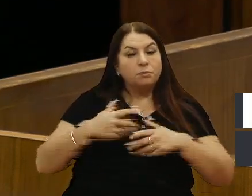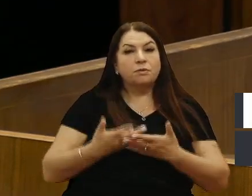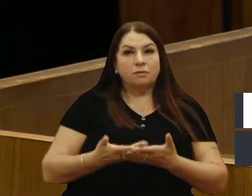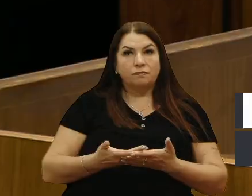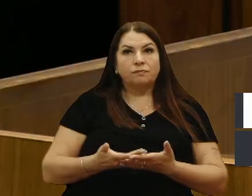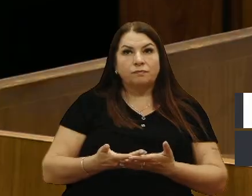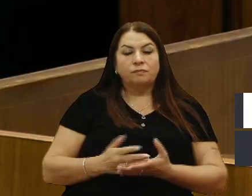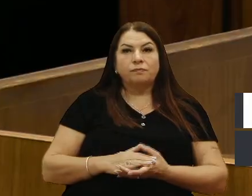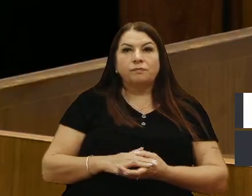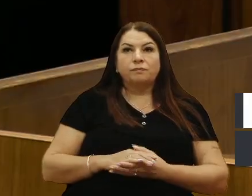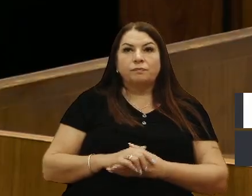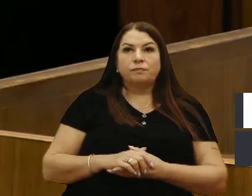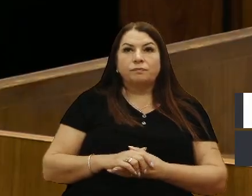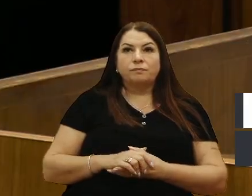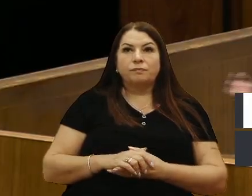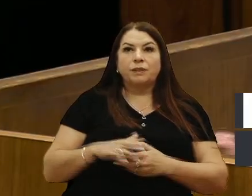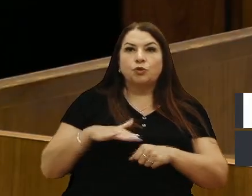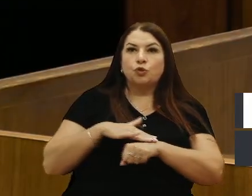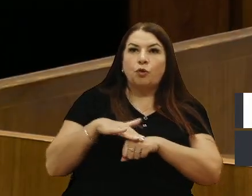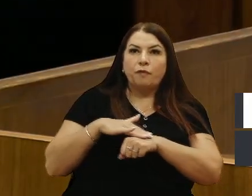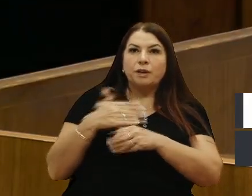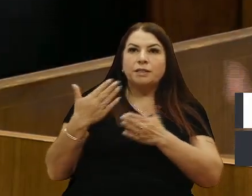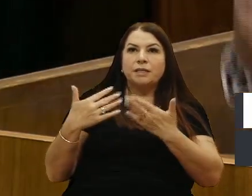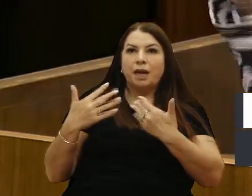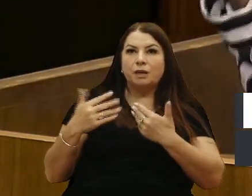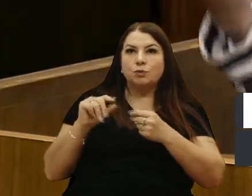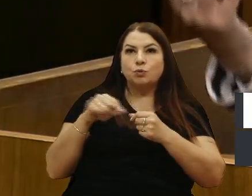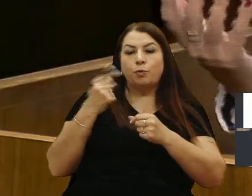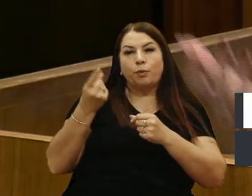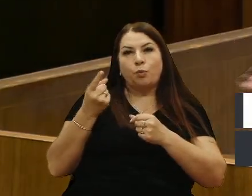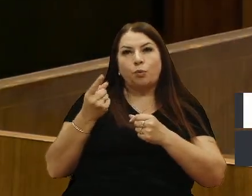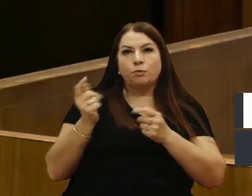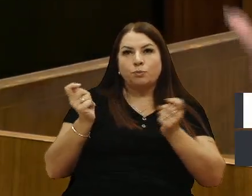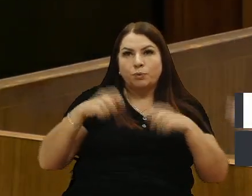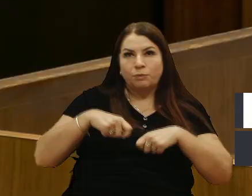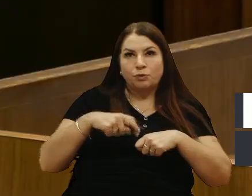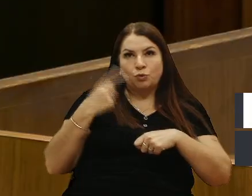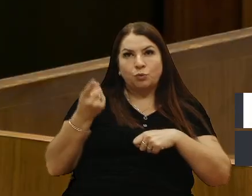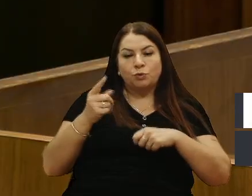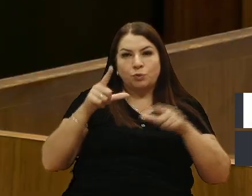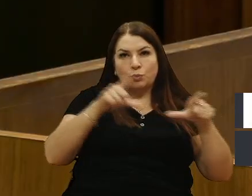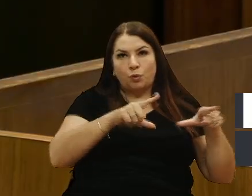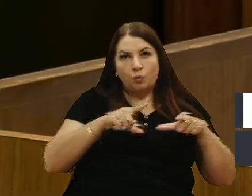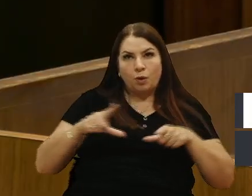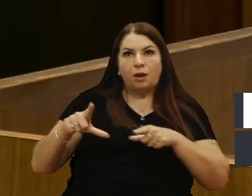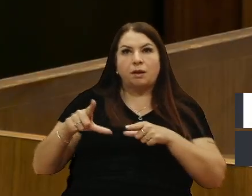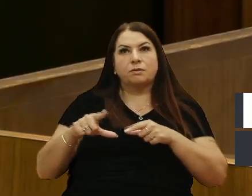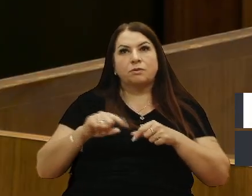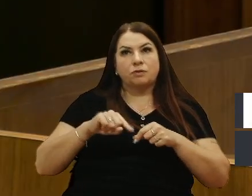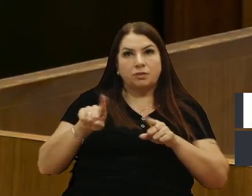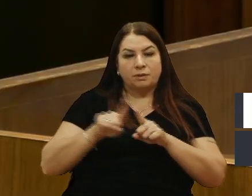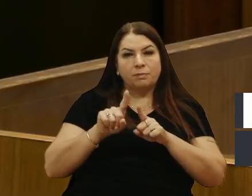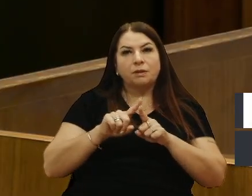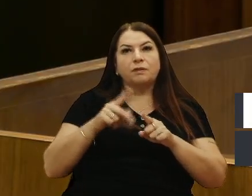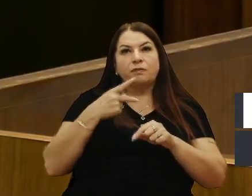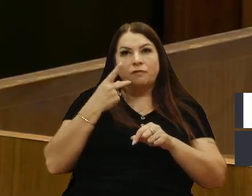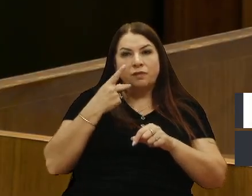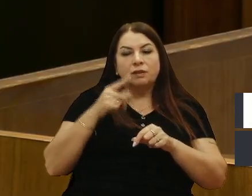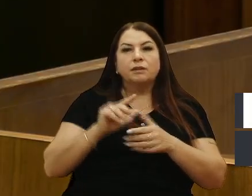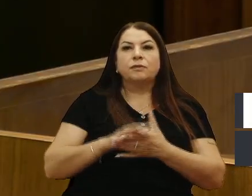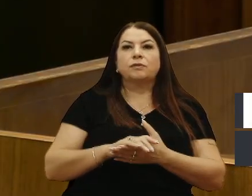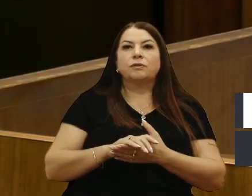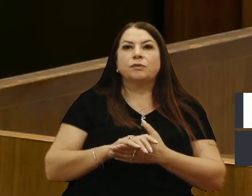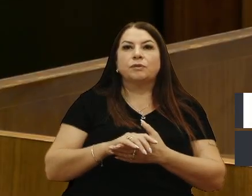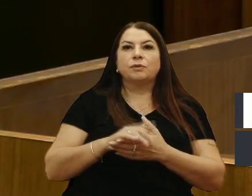de conversar sobre outras possibilidades de outros locais, né? Nós estivemos também falando sobre